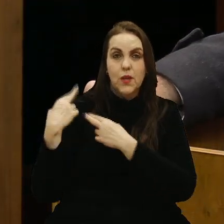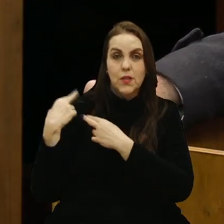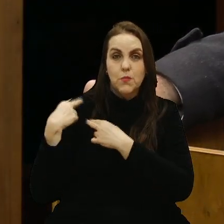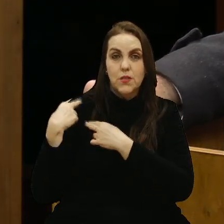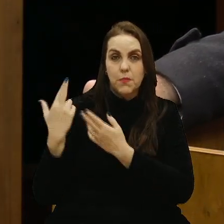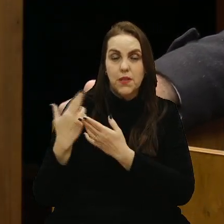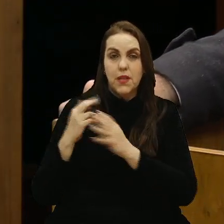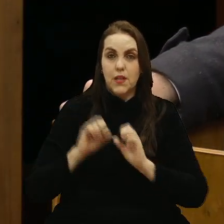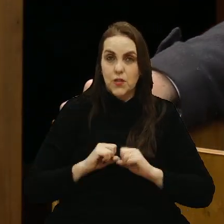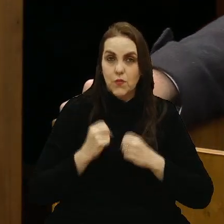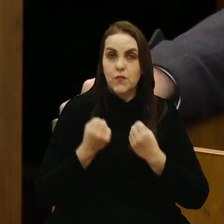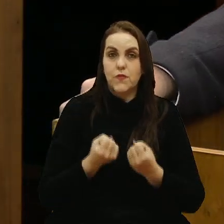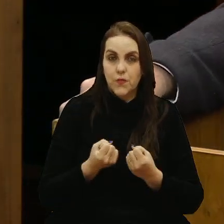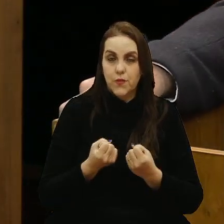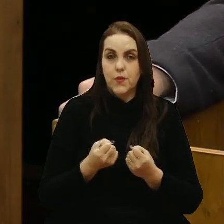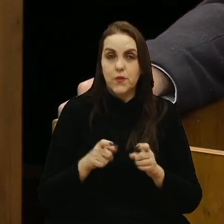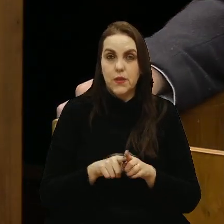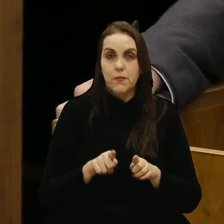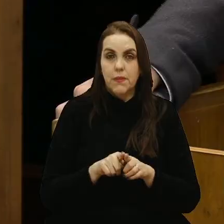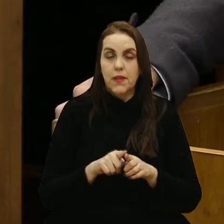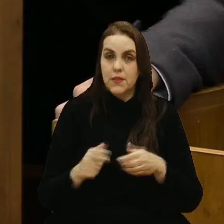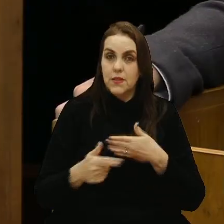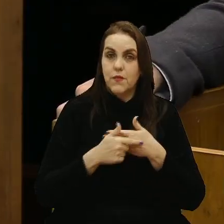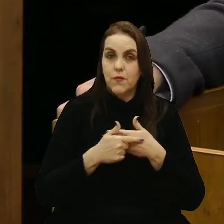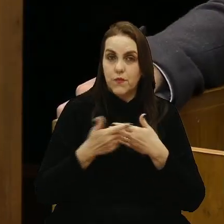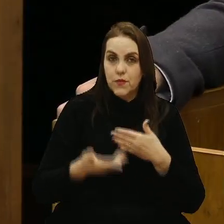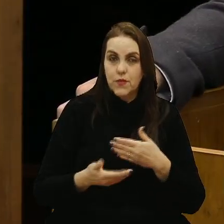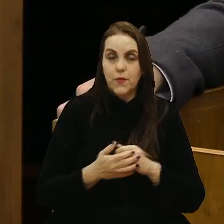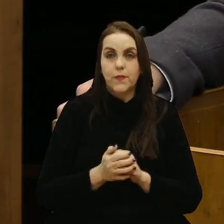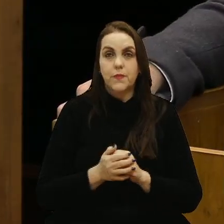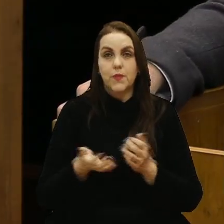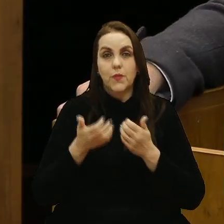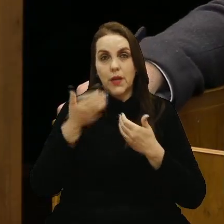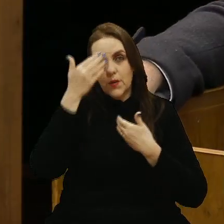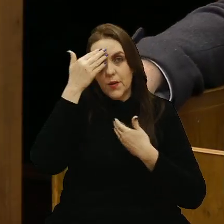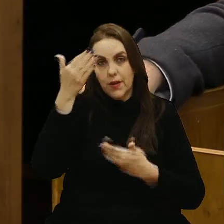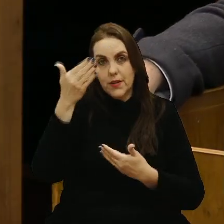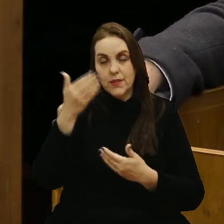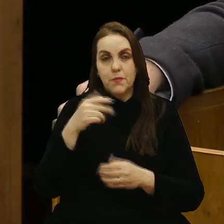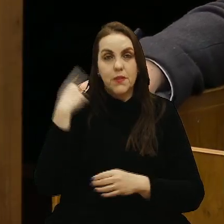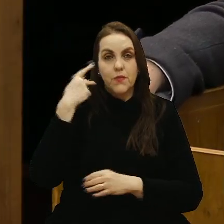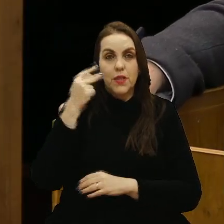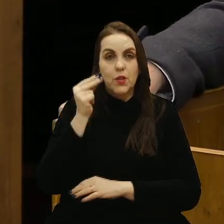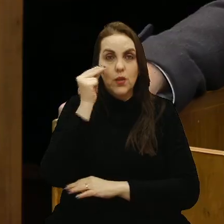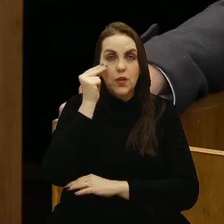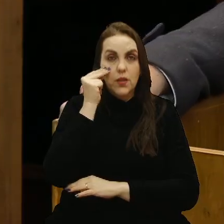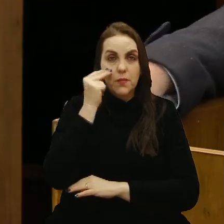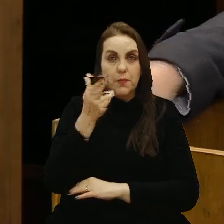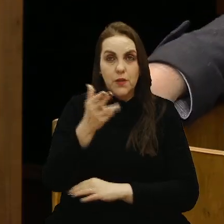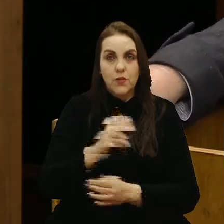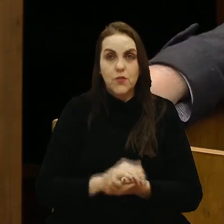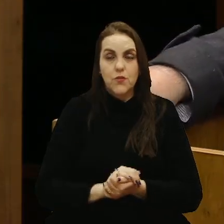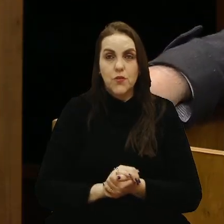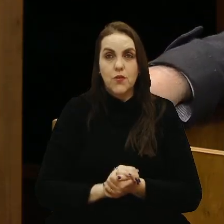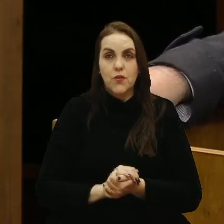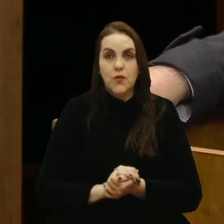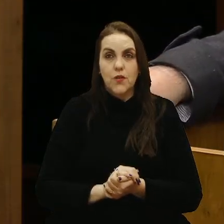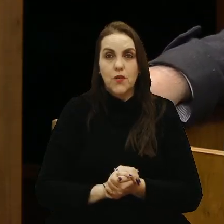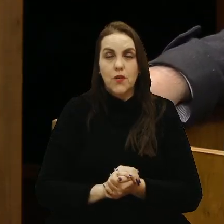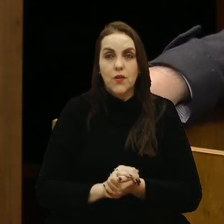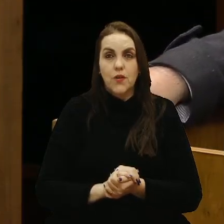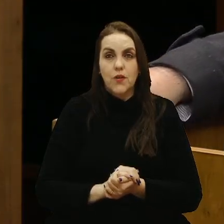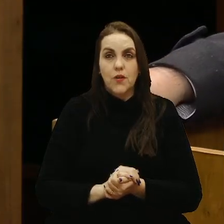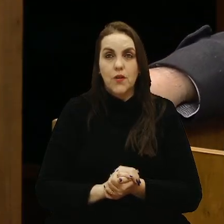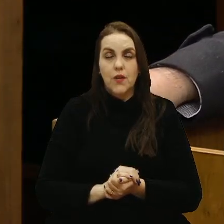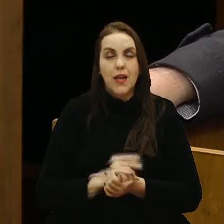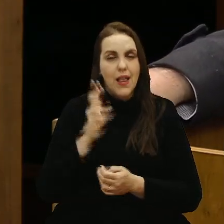e empenho essa tarefa. E queria aqui fazer um agradecimento ao vereador Cláudio Libardi. O vereador lembra numa conversa